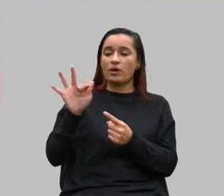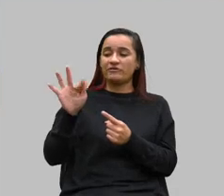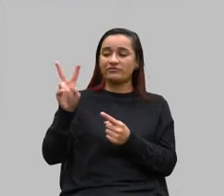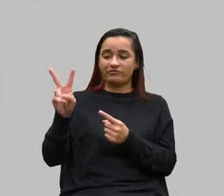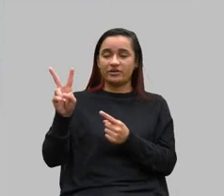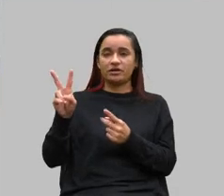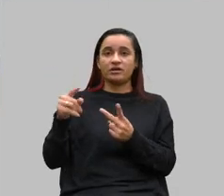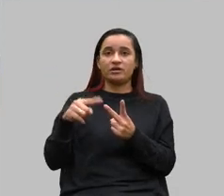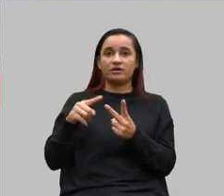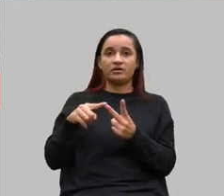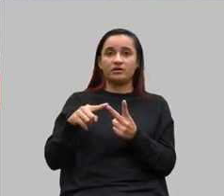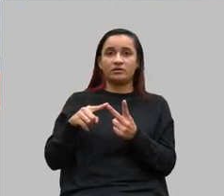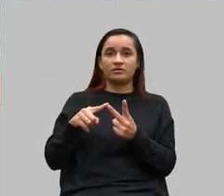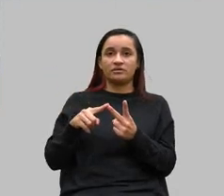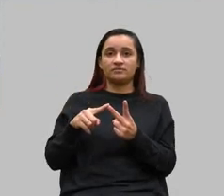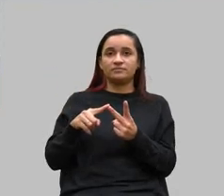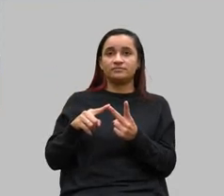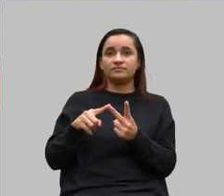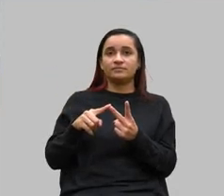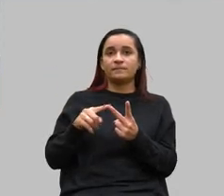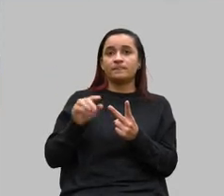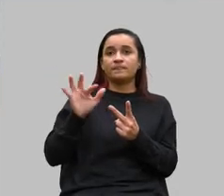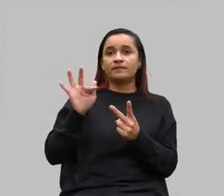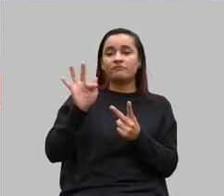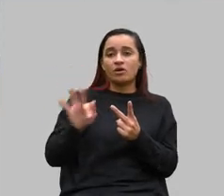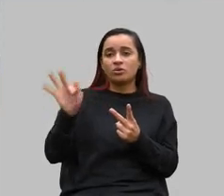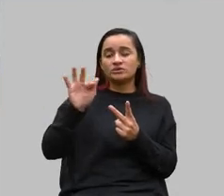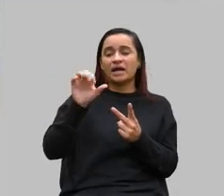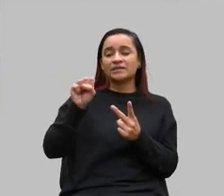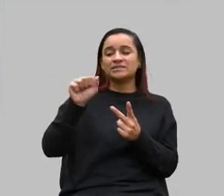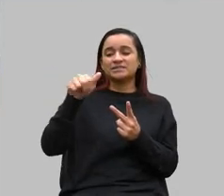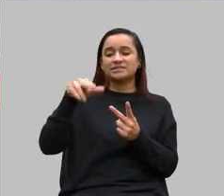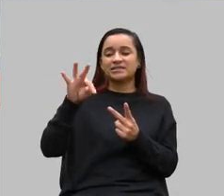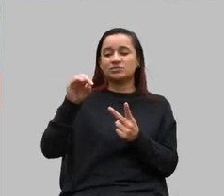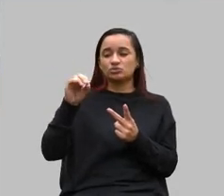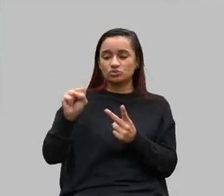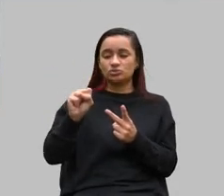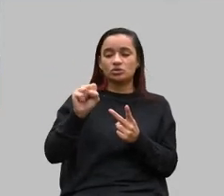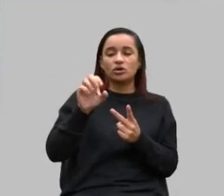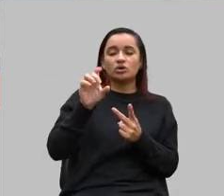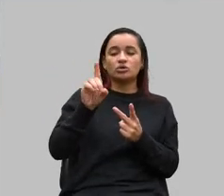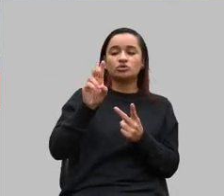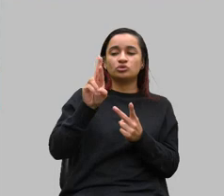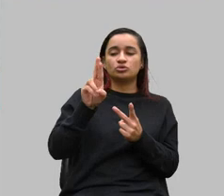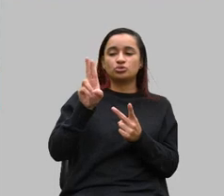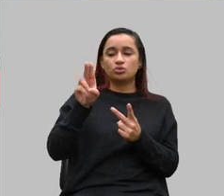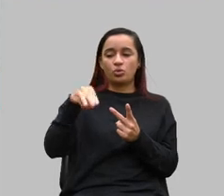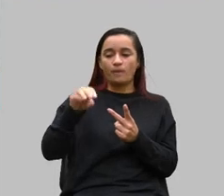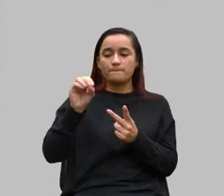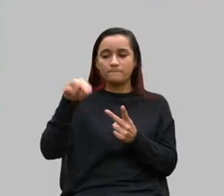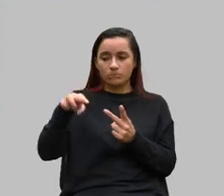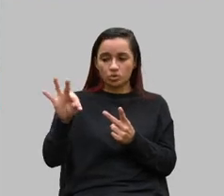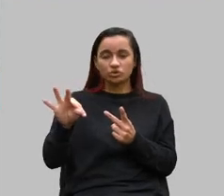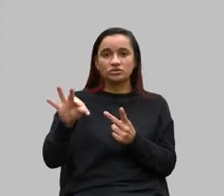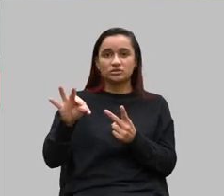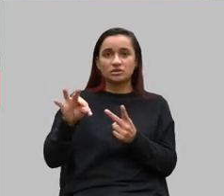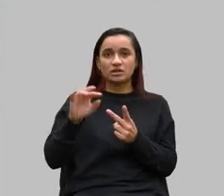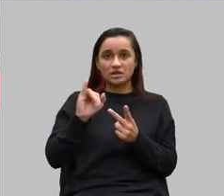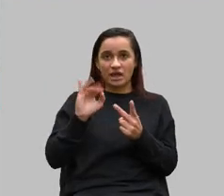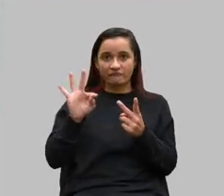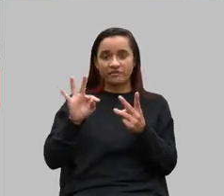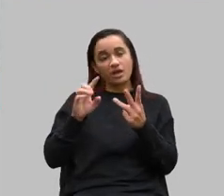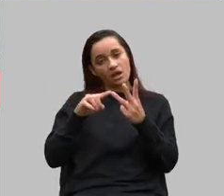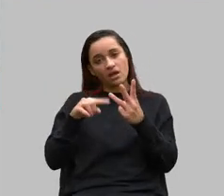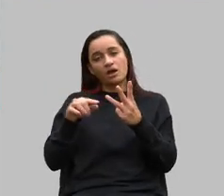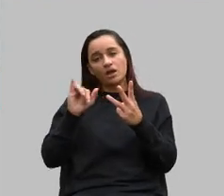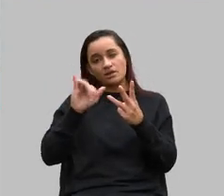e fet Santos doon e São José São São João de Rei hoje tem o